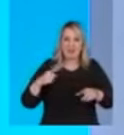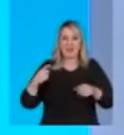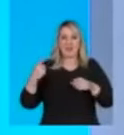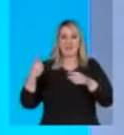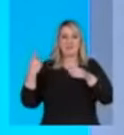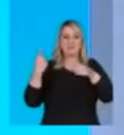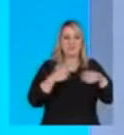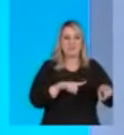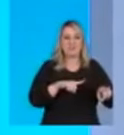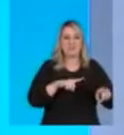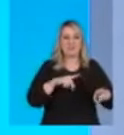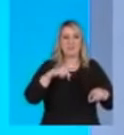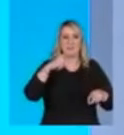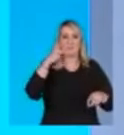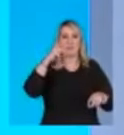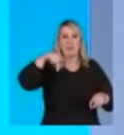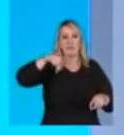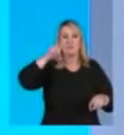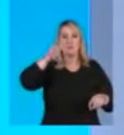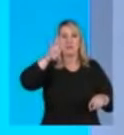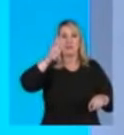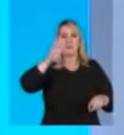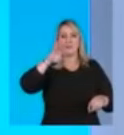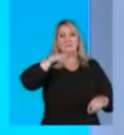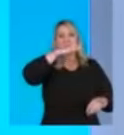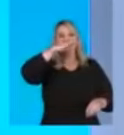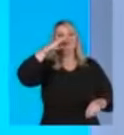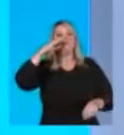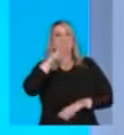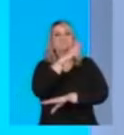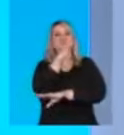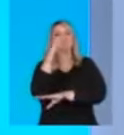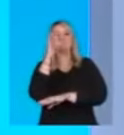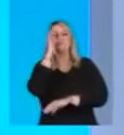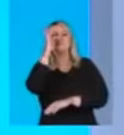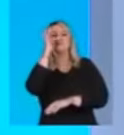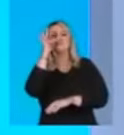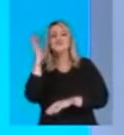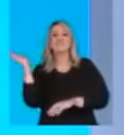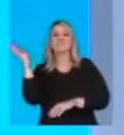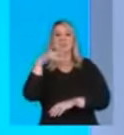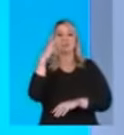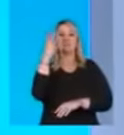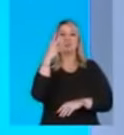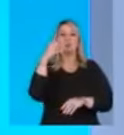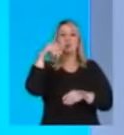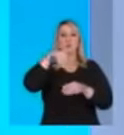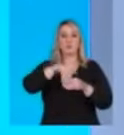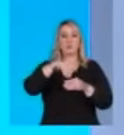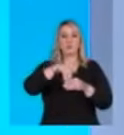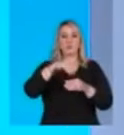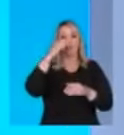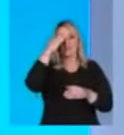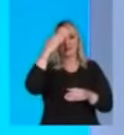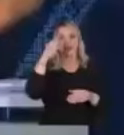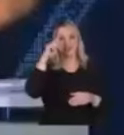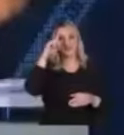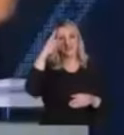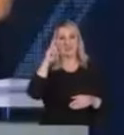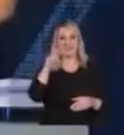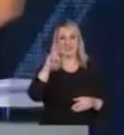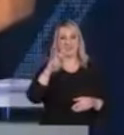PMDB eu tô sentindo o cheirinho de uma primavera chegando o Che de um segundo turno Muito obrigado até o dia 15 até